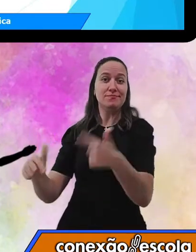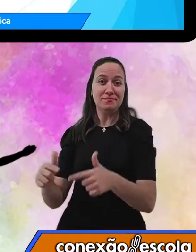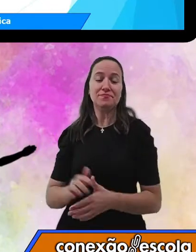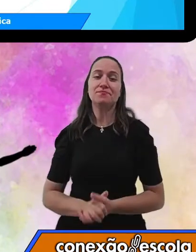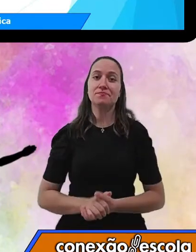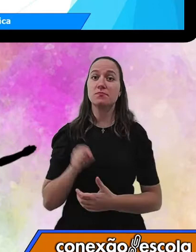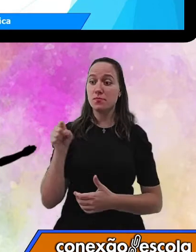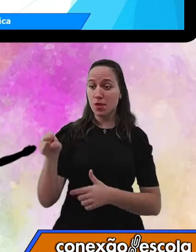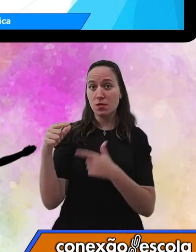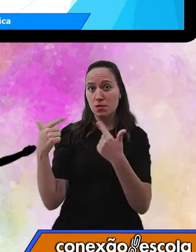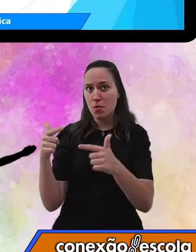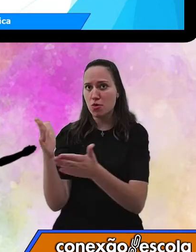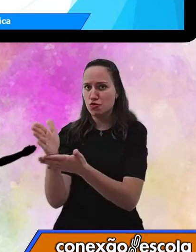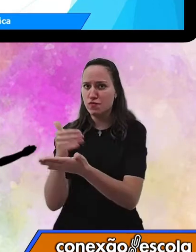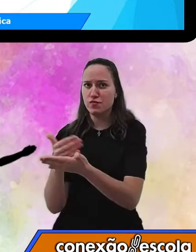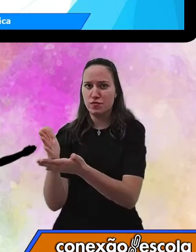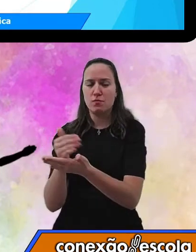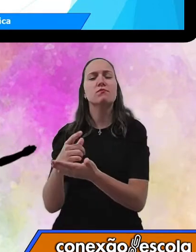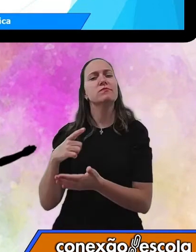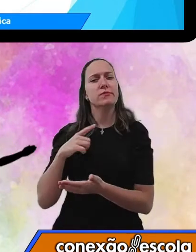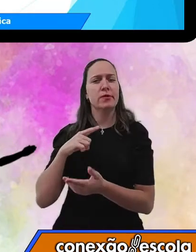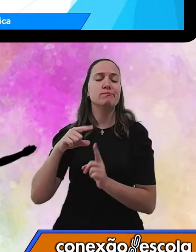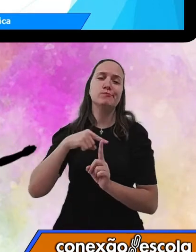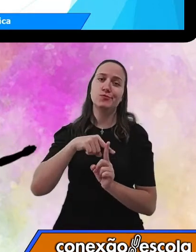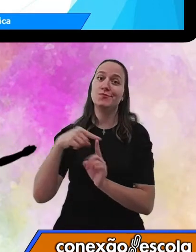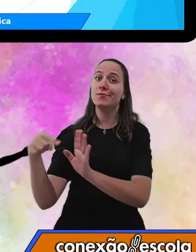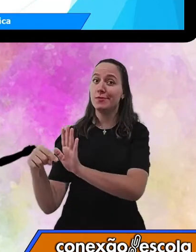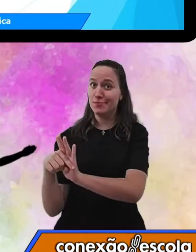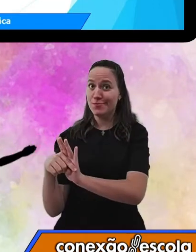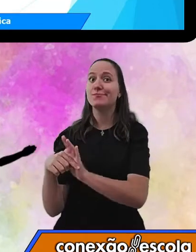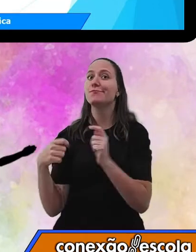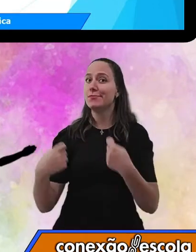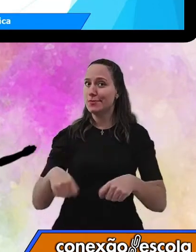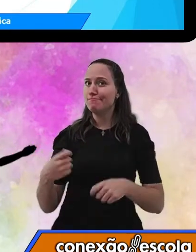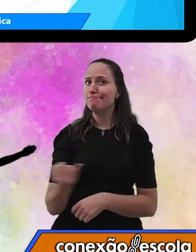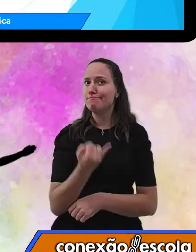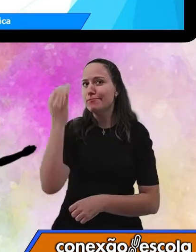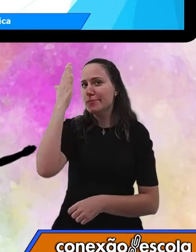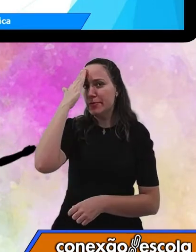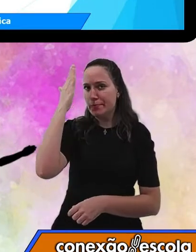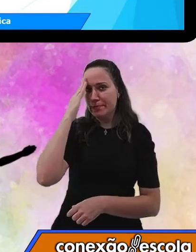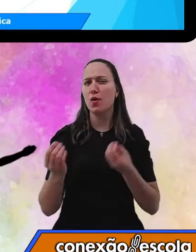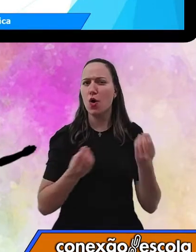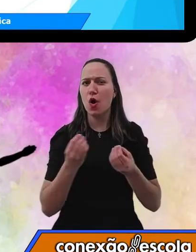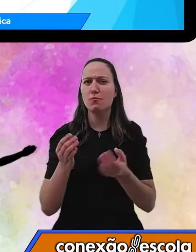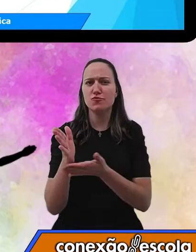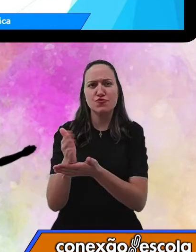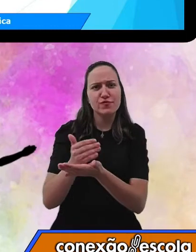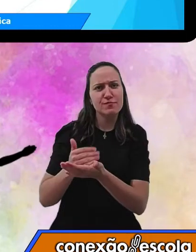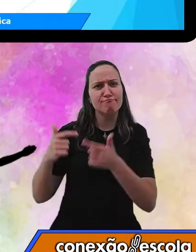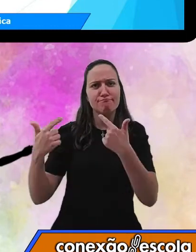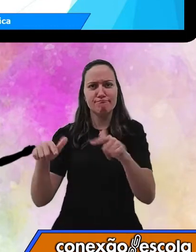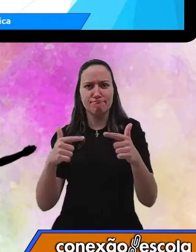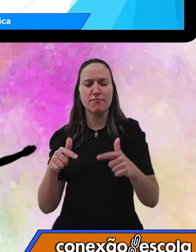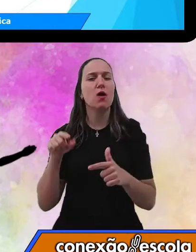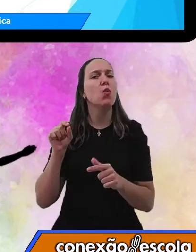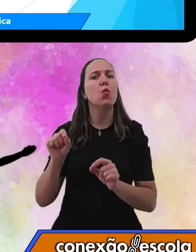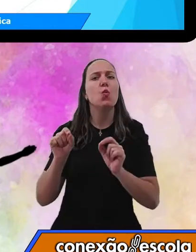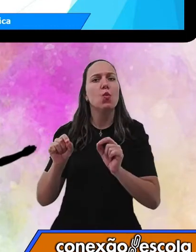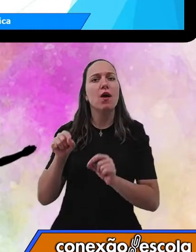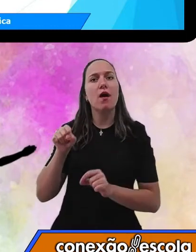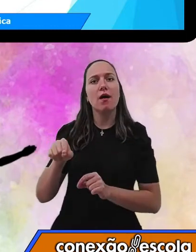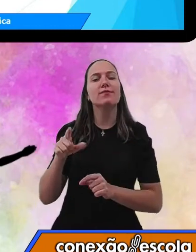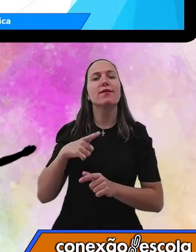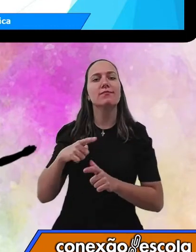pontos positivos e negativos. E é importante refletir sobre isso. A divisão do trabalho tem como resultado